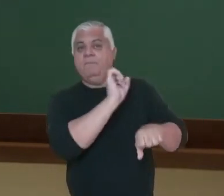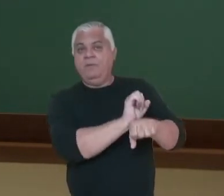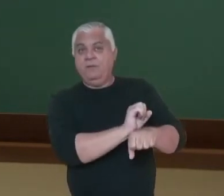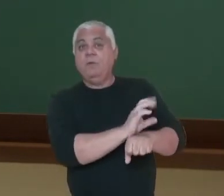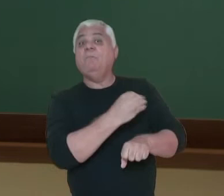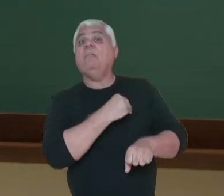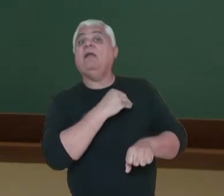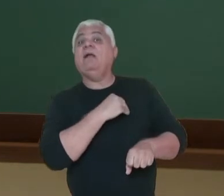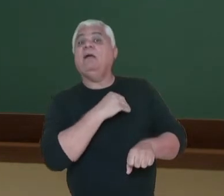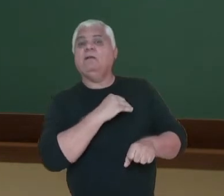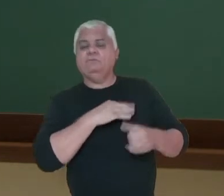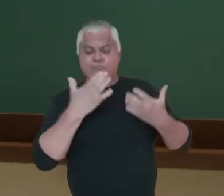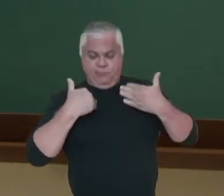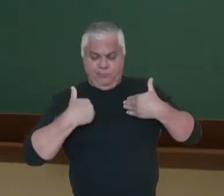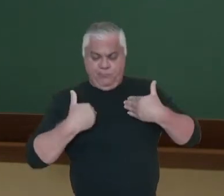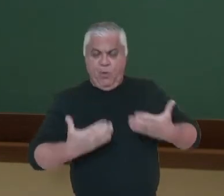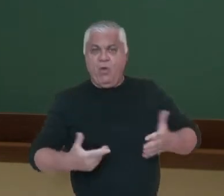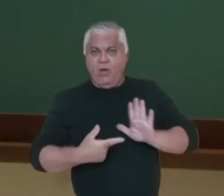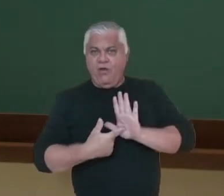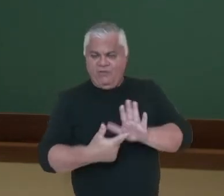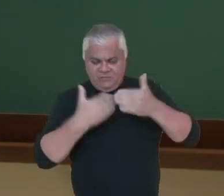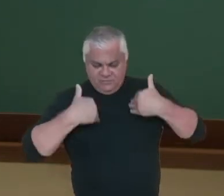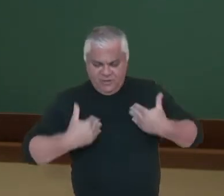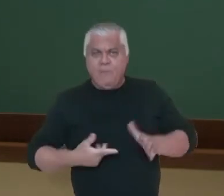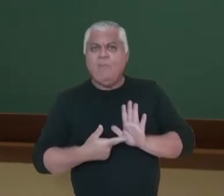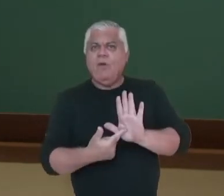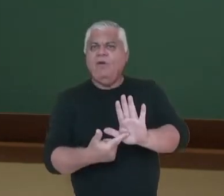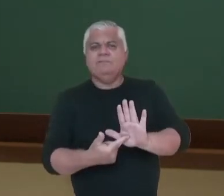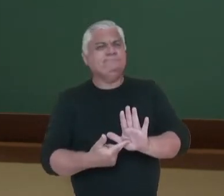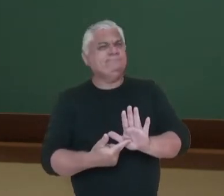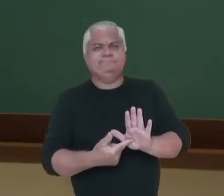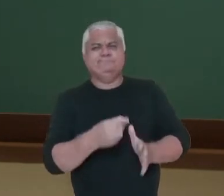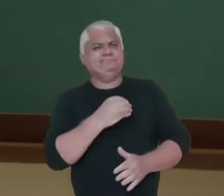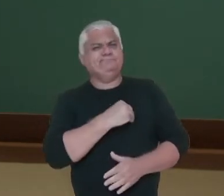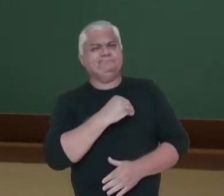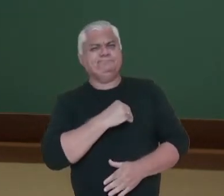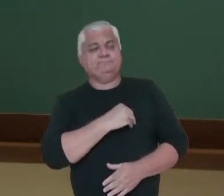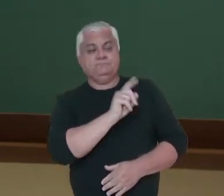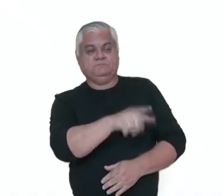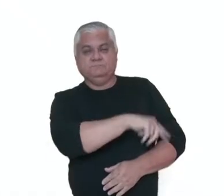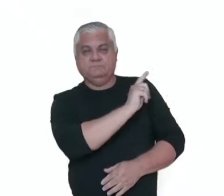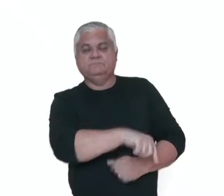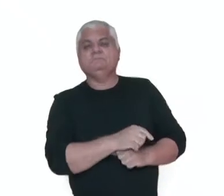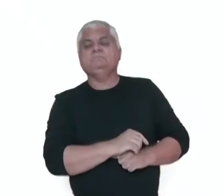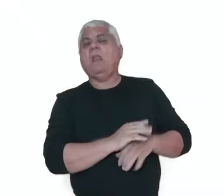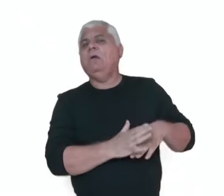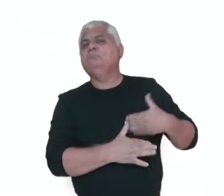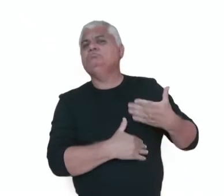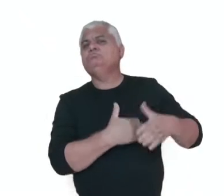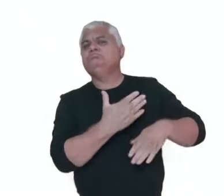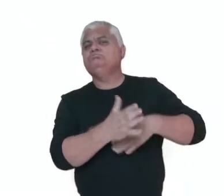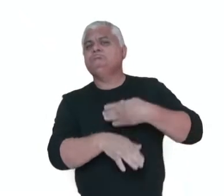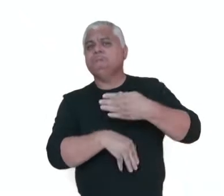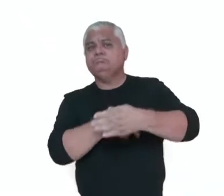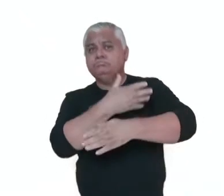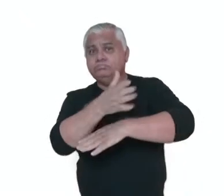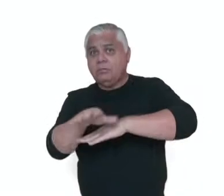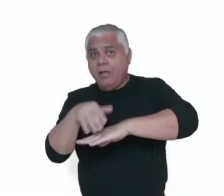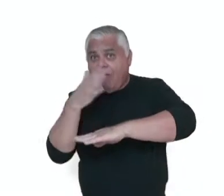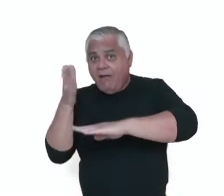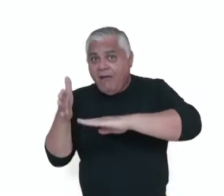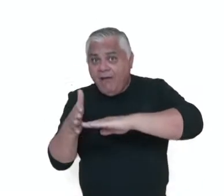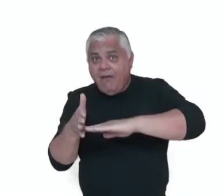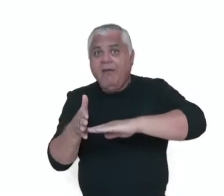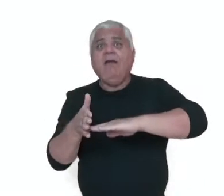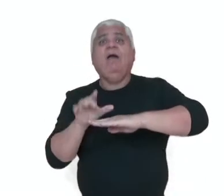pecado, então ela é deixada um pouquinho de lado, mas chegando ali na Idade Moderna ela vai se fundamentando e